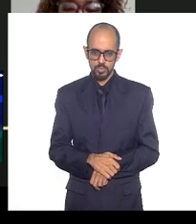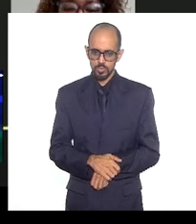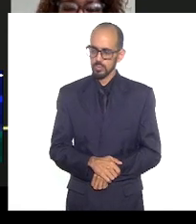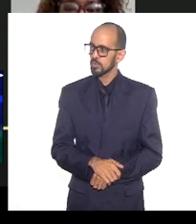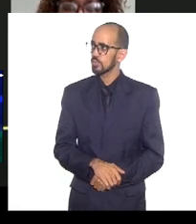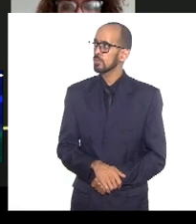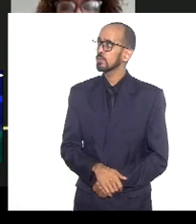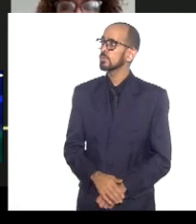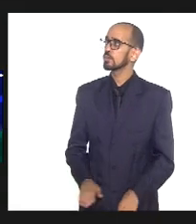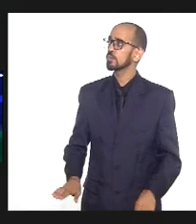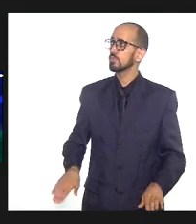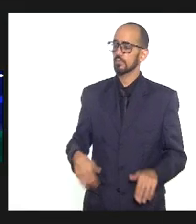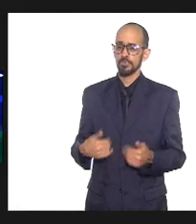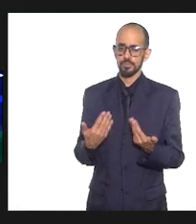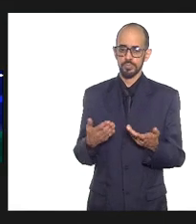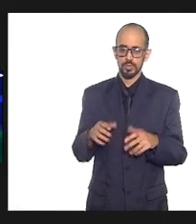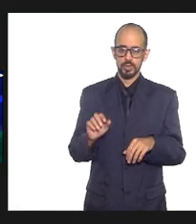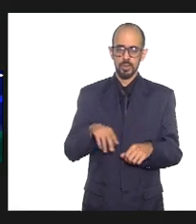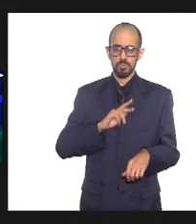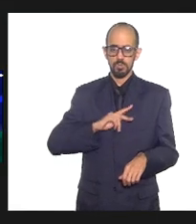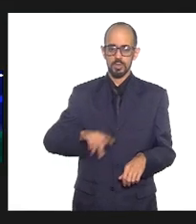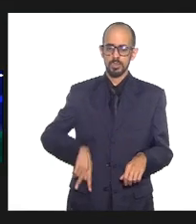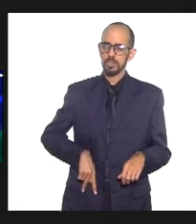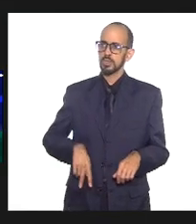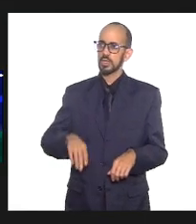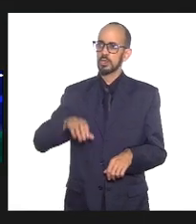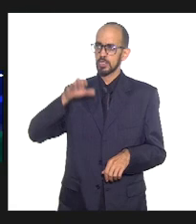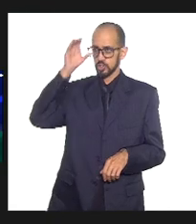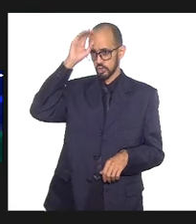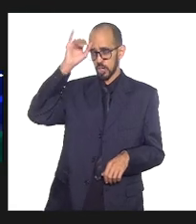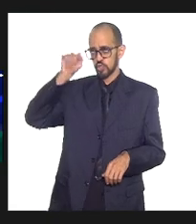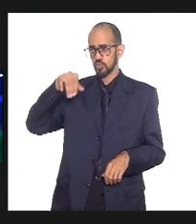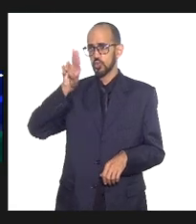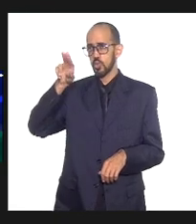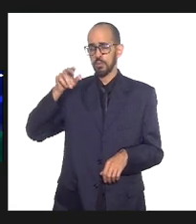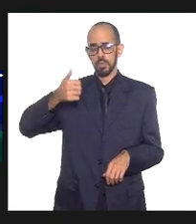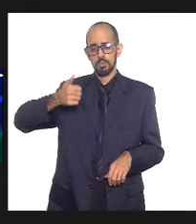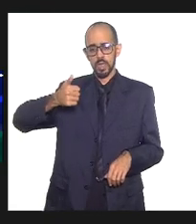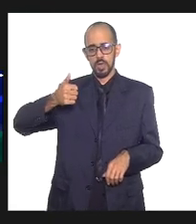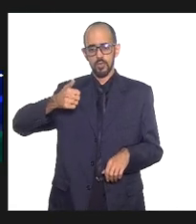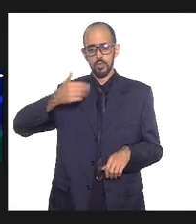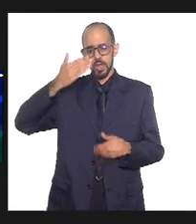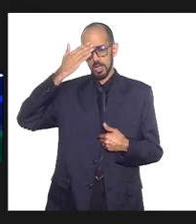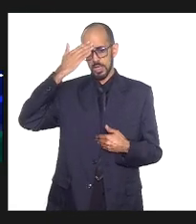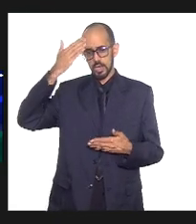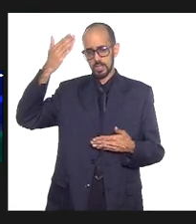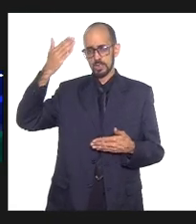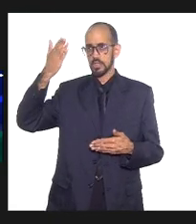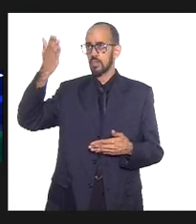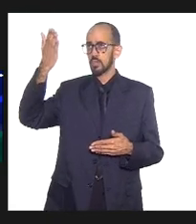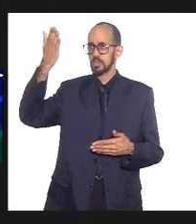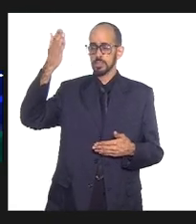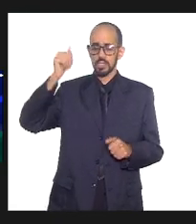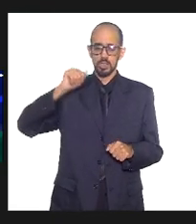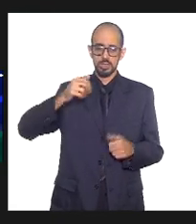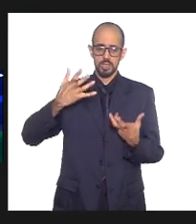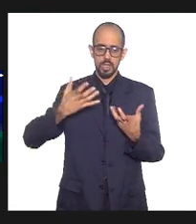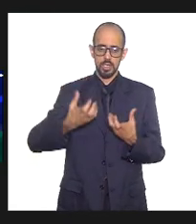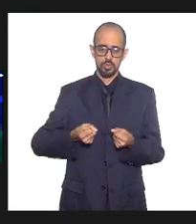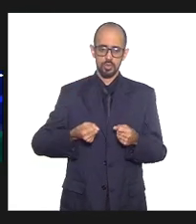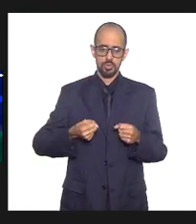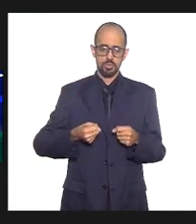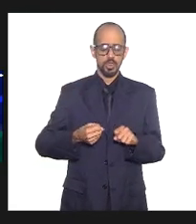Então, presidenta Tia Ju, primeiro agradecer, né, por Vossa Excelência estar aí assumindo